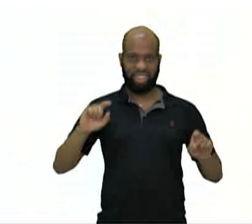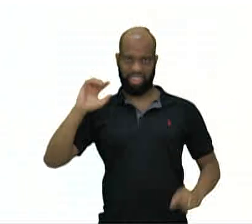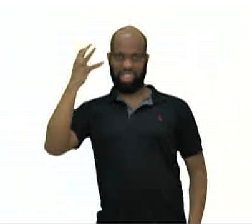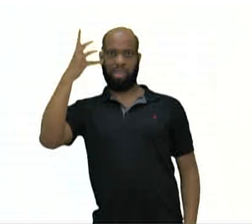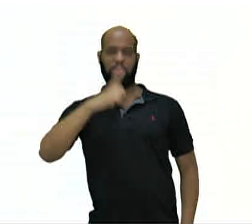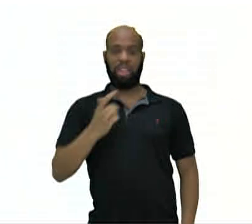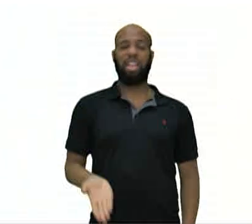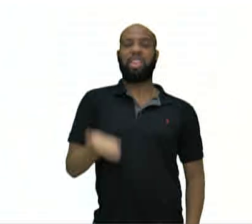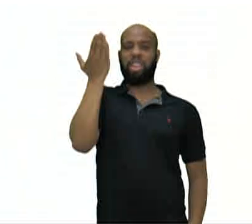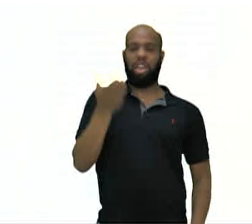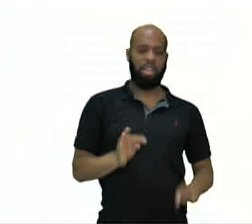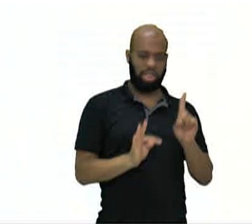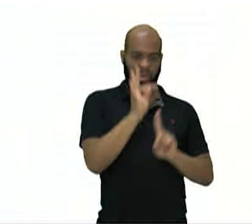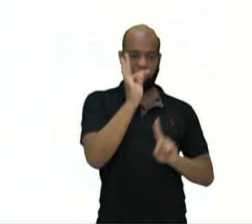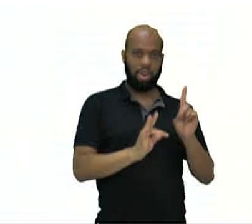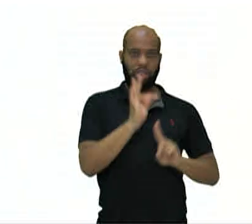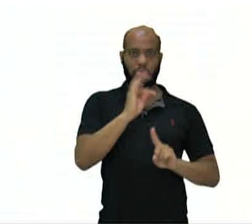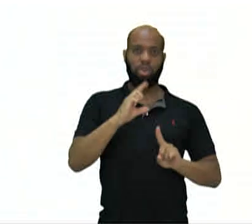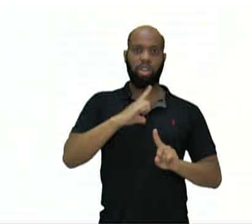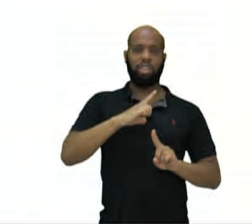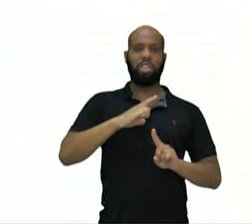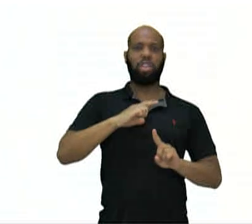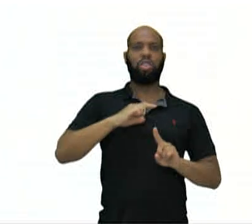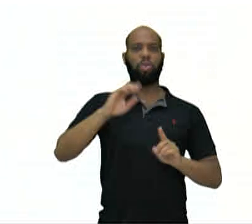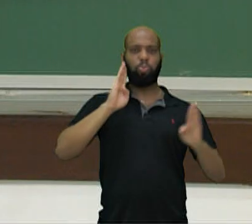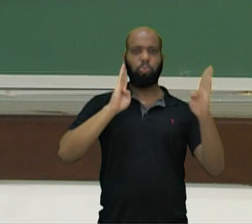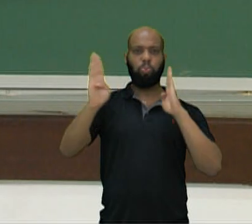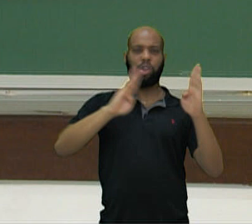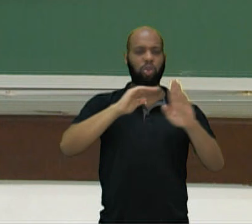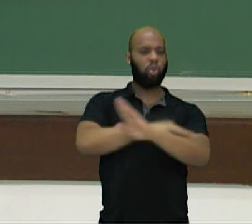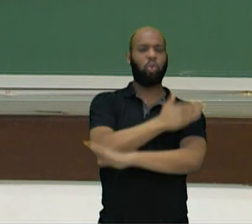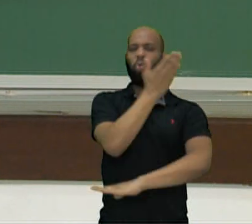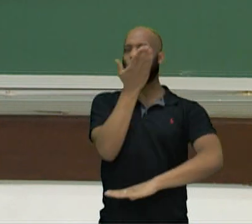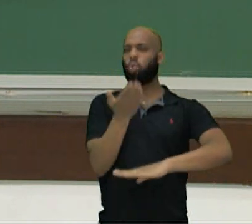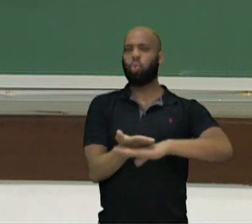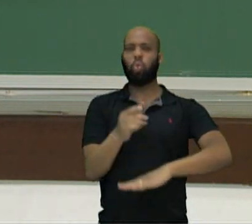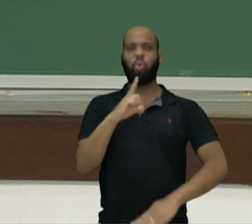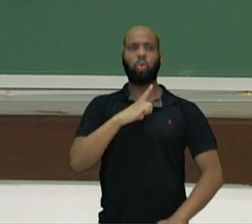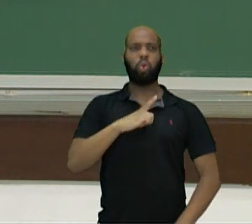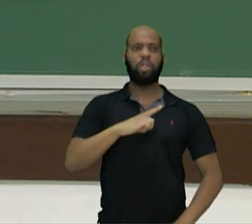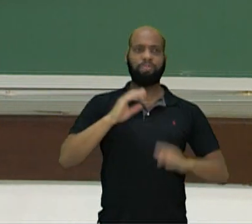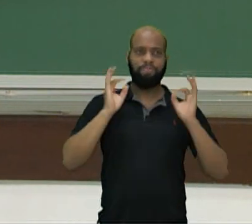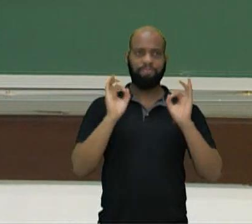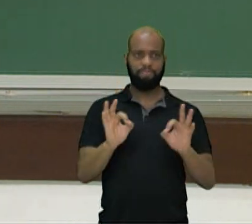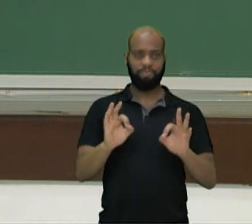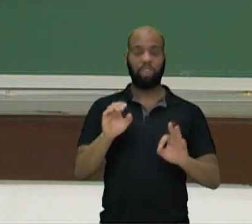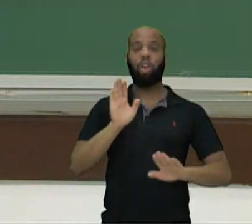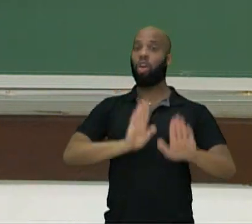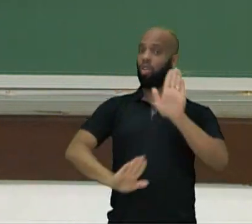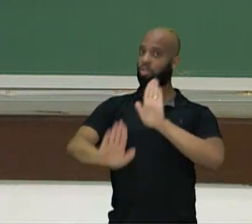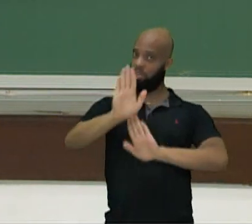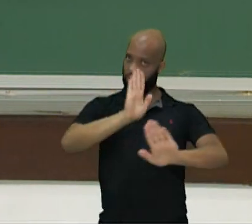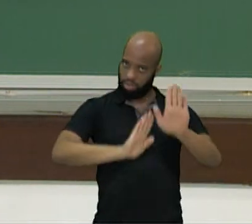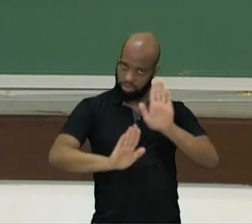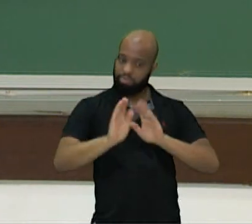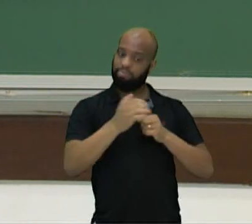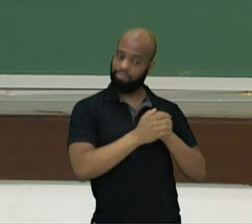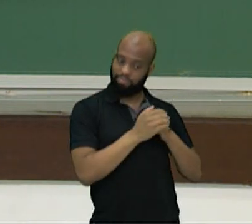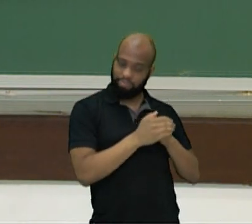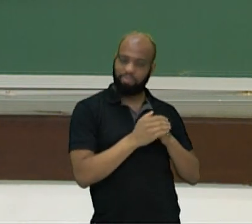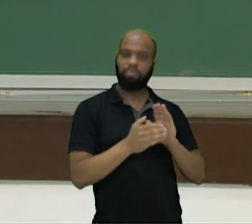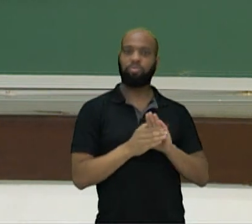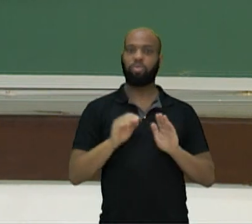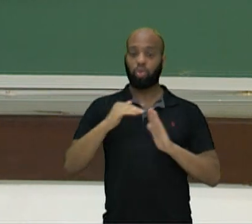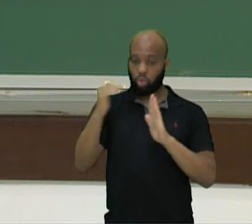elevadas temperaturas durante todo o período do dia. Olha, se isso não é uma pegadinha.